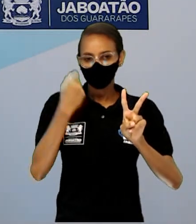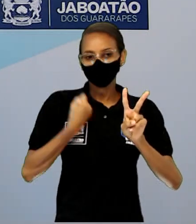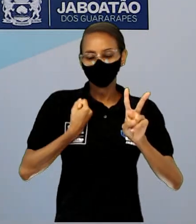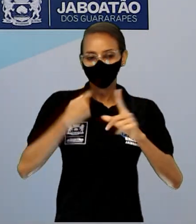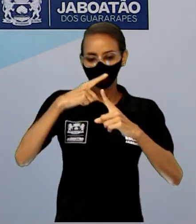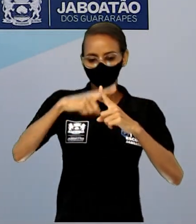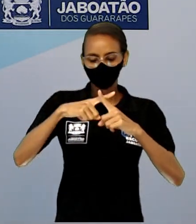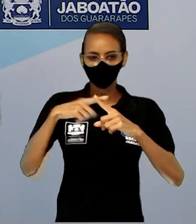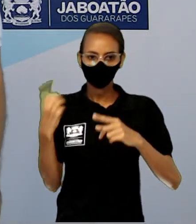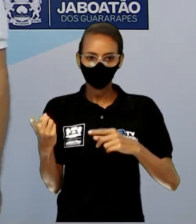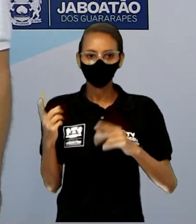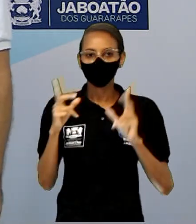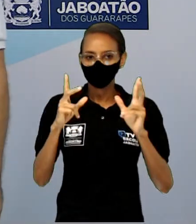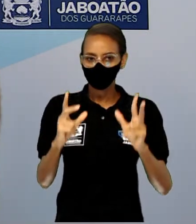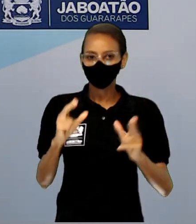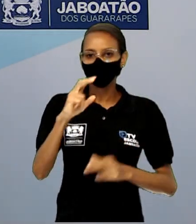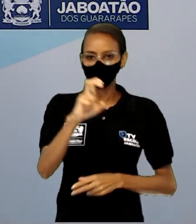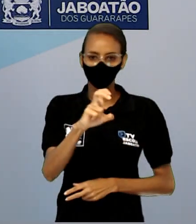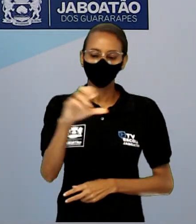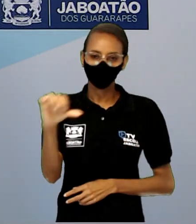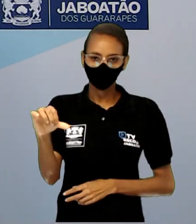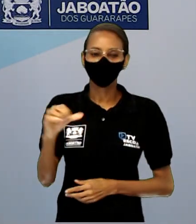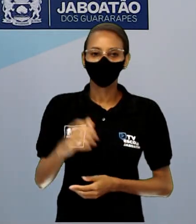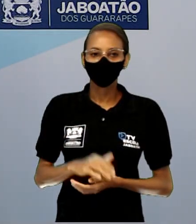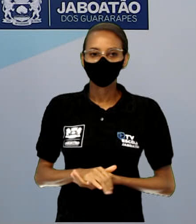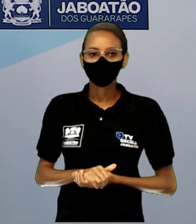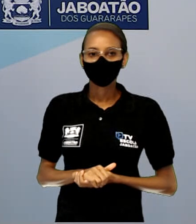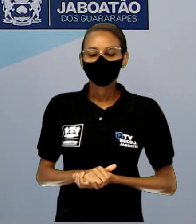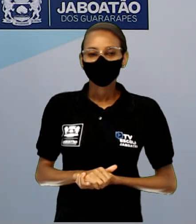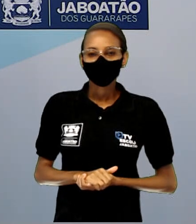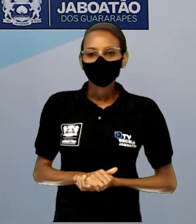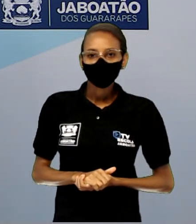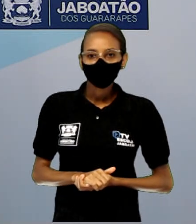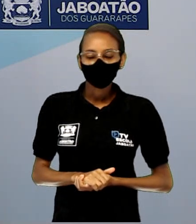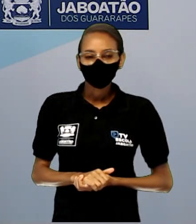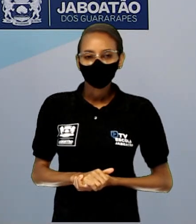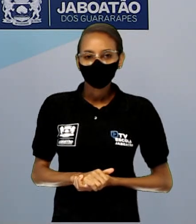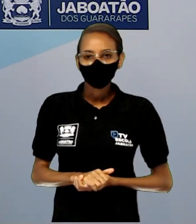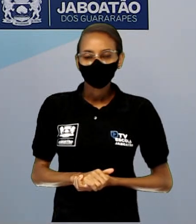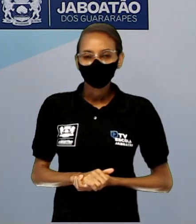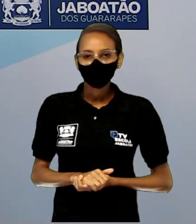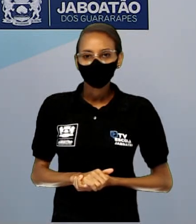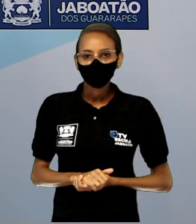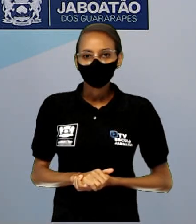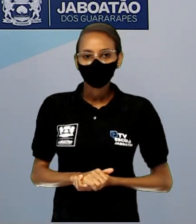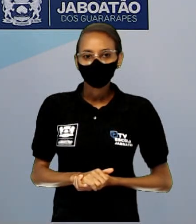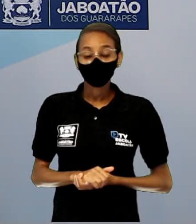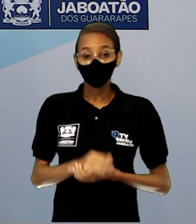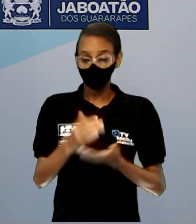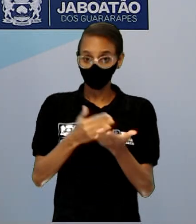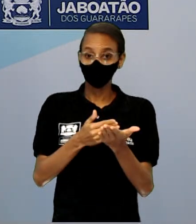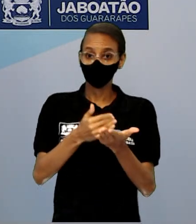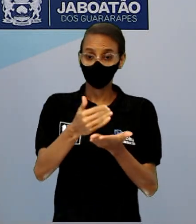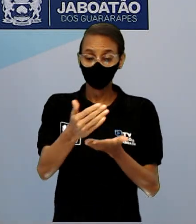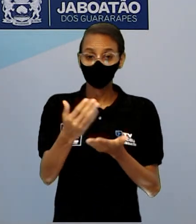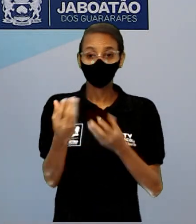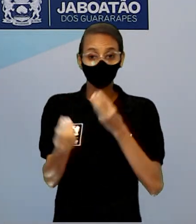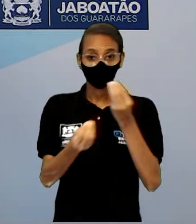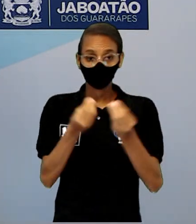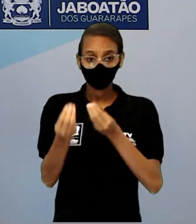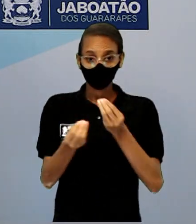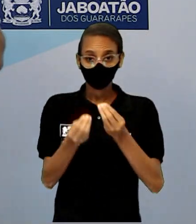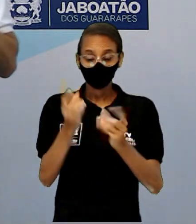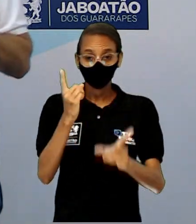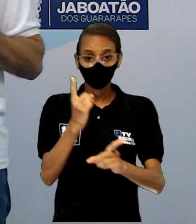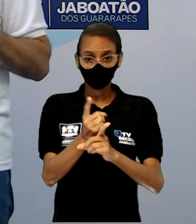estava positivo, troca de operação, fica aqui, então, negativo. Igual a quem? Não sobrou ninguém, então é zero.